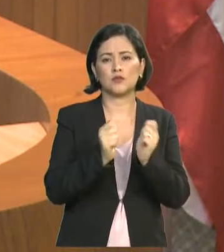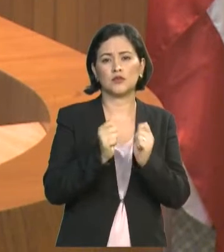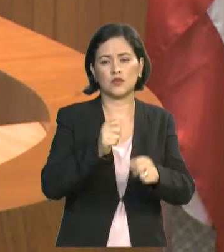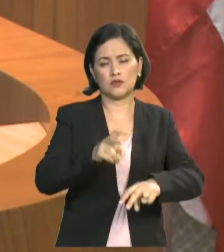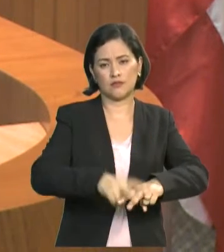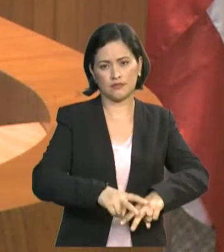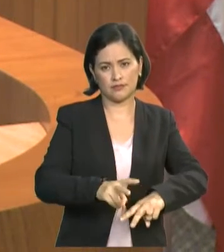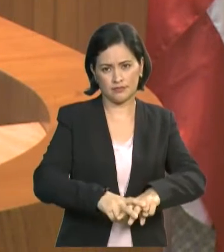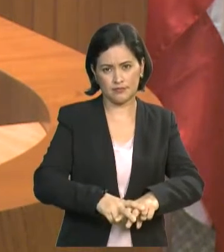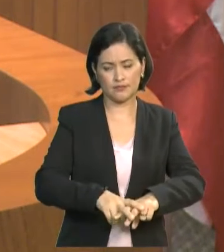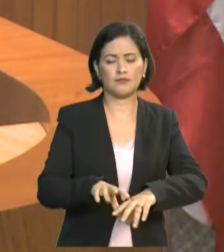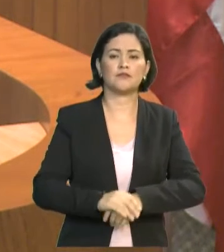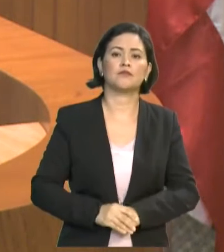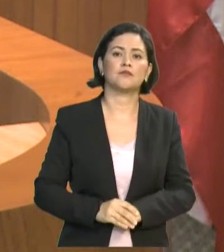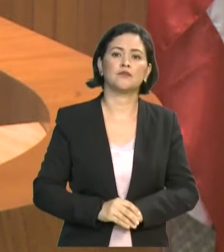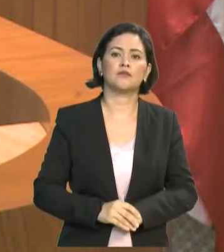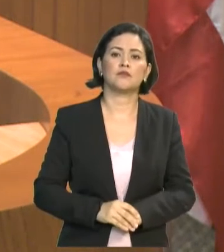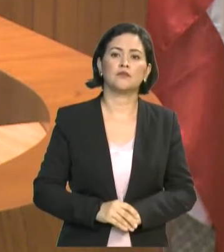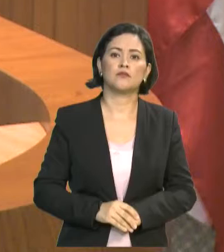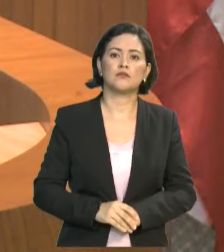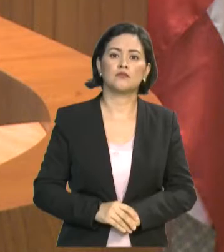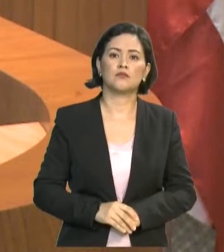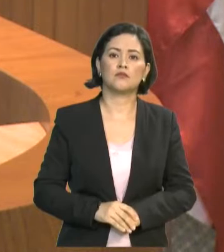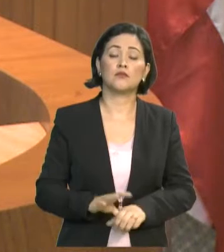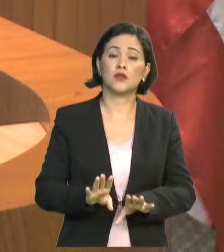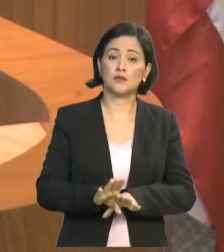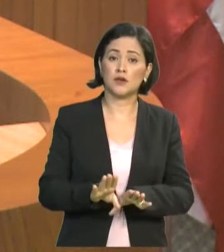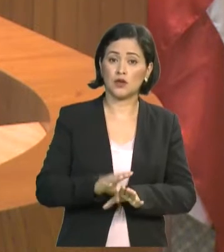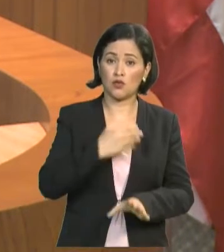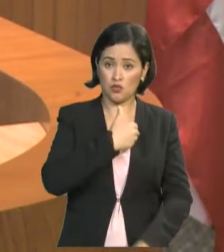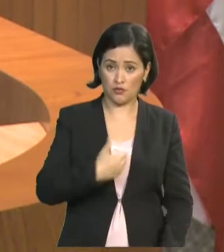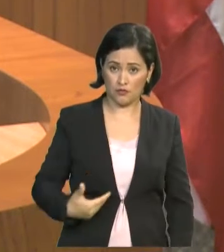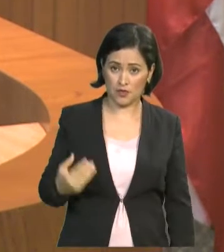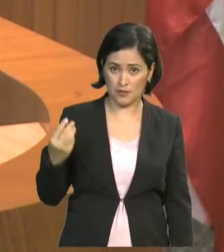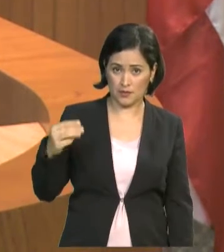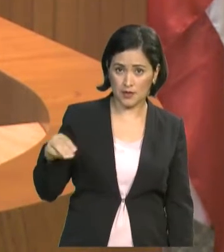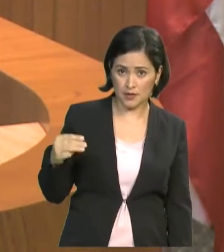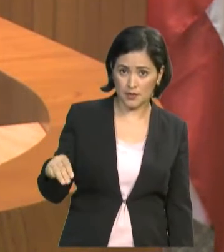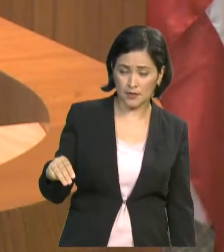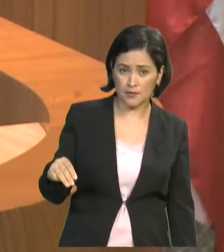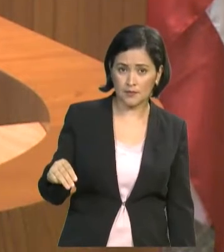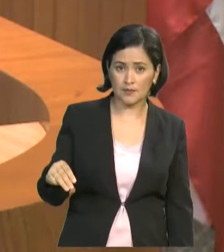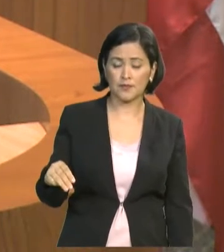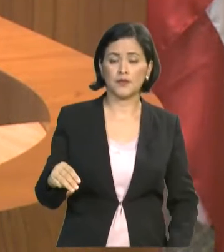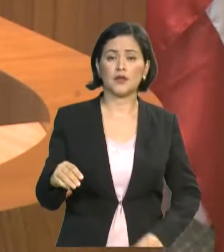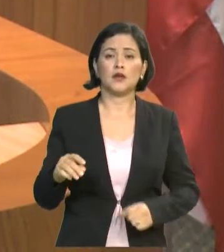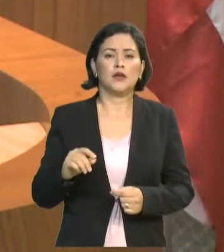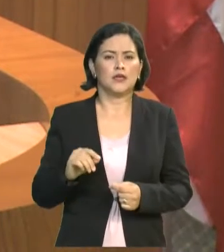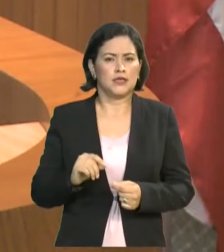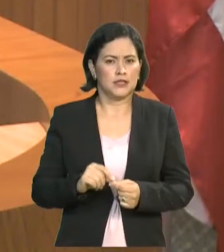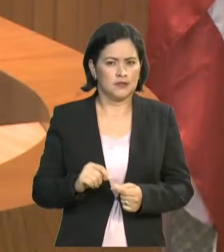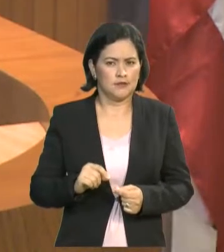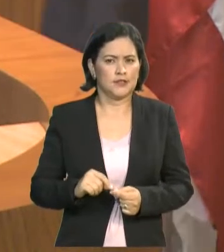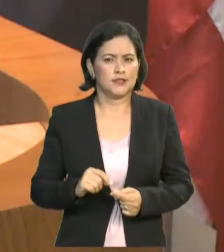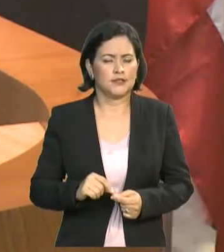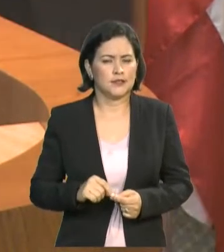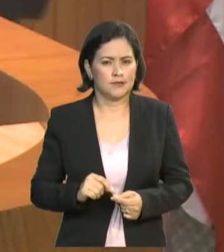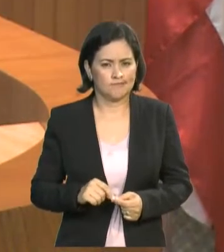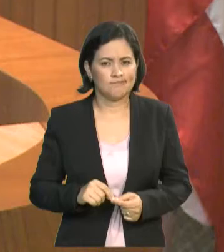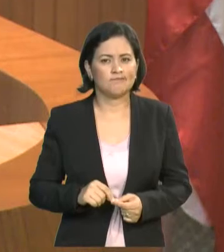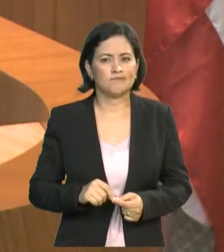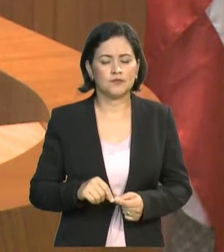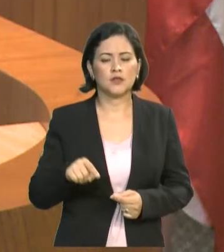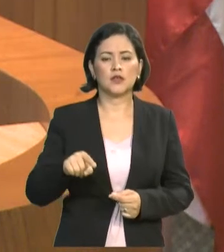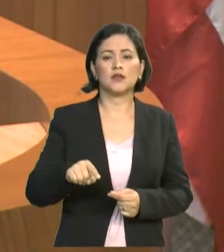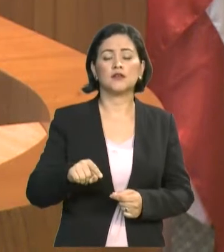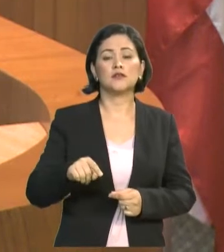Eu destaco aqui que vem sendo feito pelo governo do Maranhão a essas mulheres, dando oportunidade de